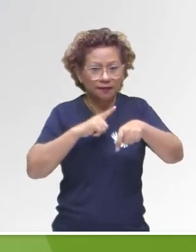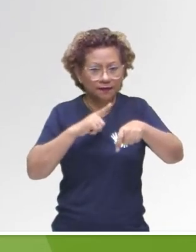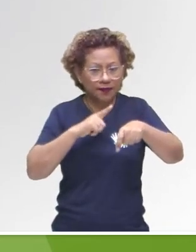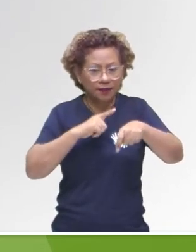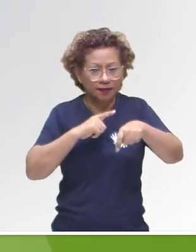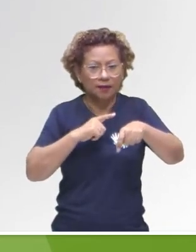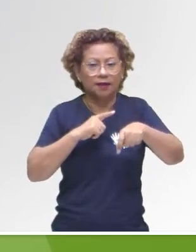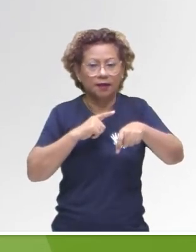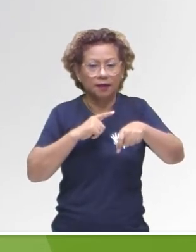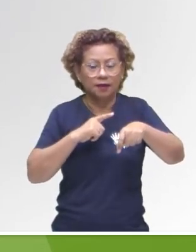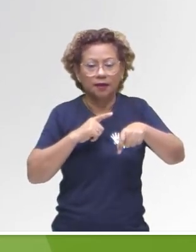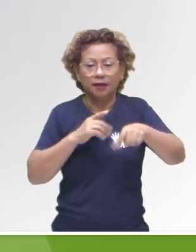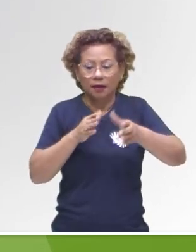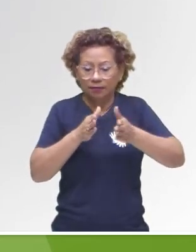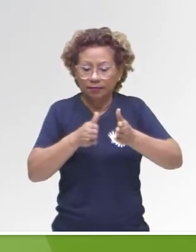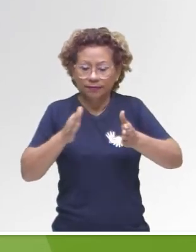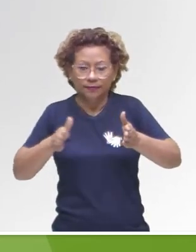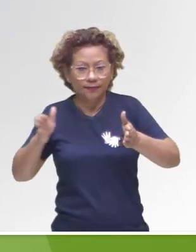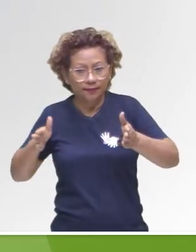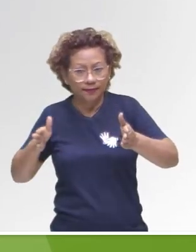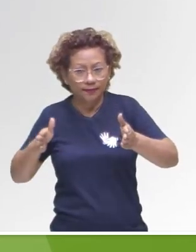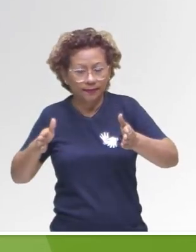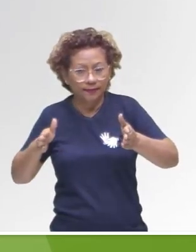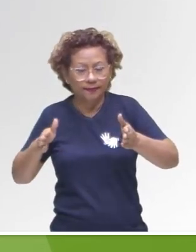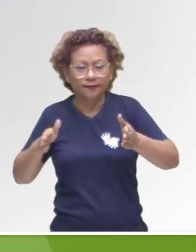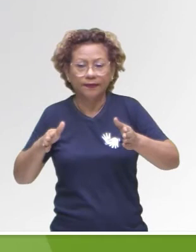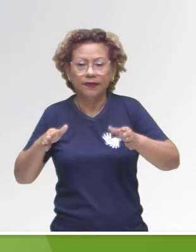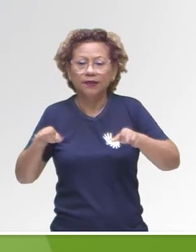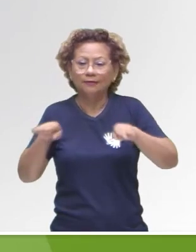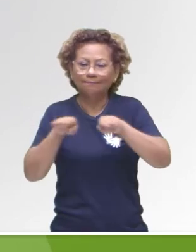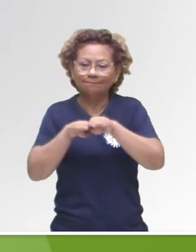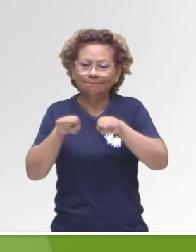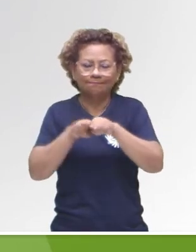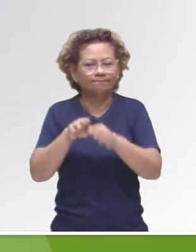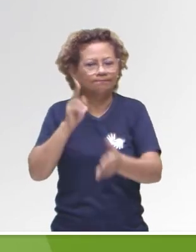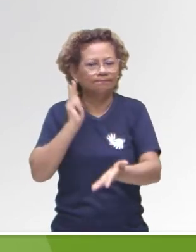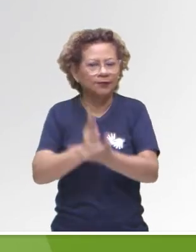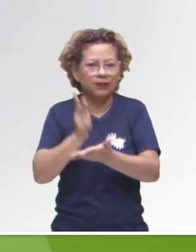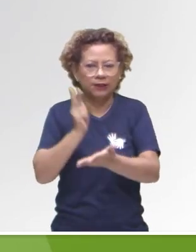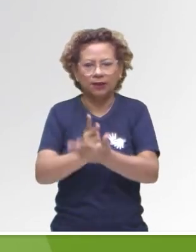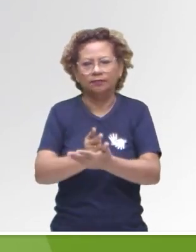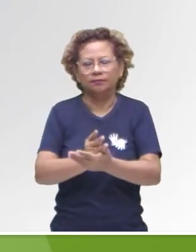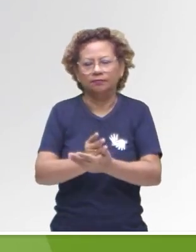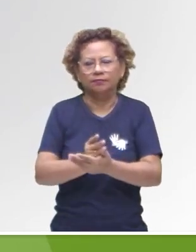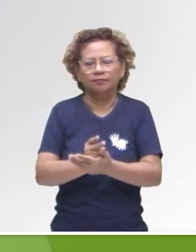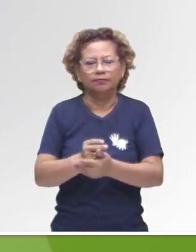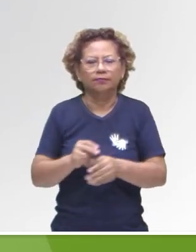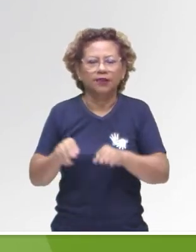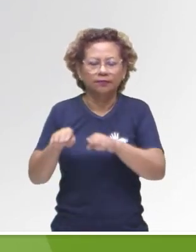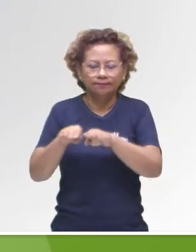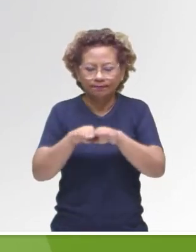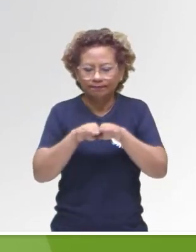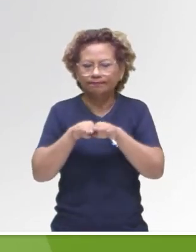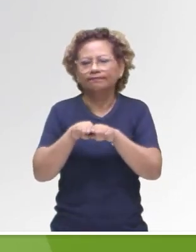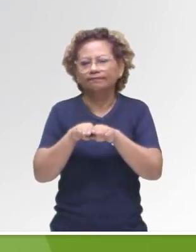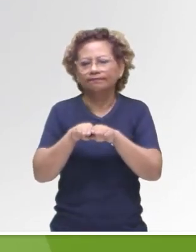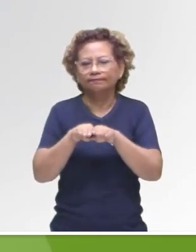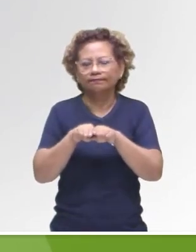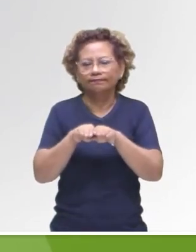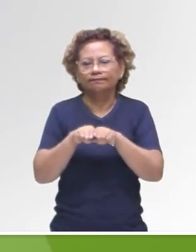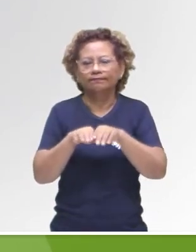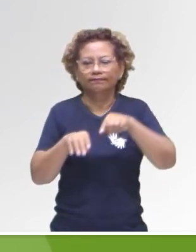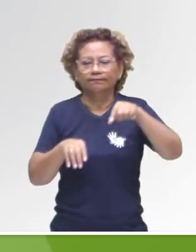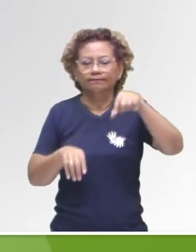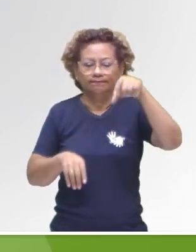vai ter uma carga total, mas a carga total da associação é a mesma carga associada no capacitor Q1,